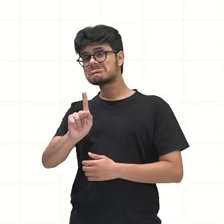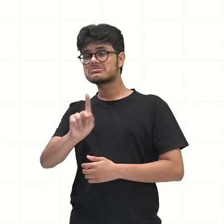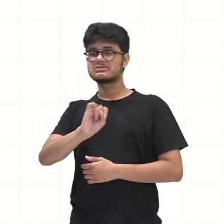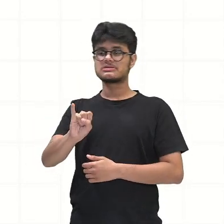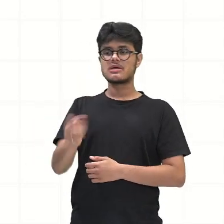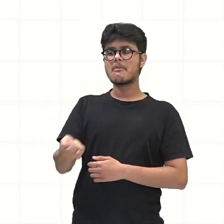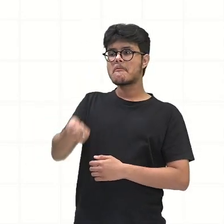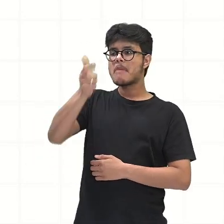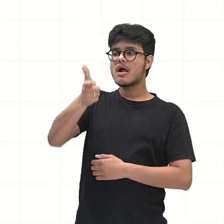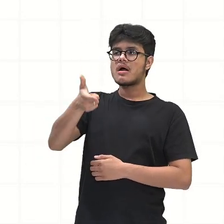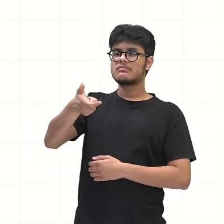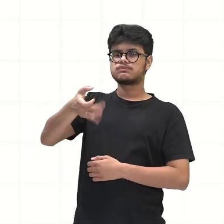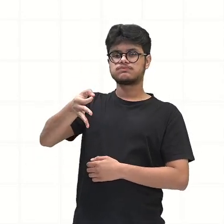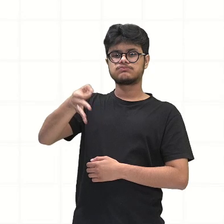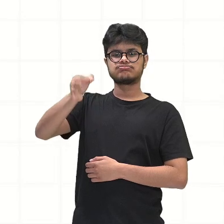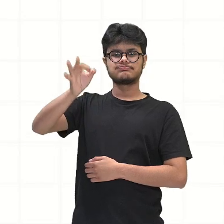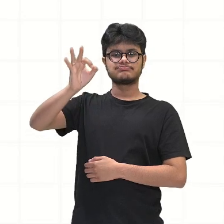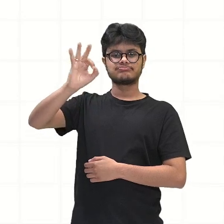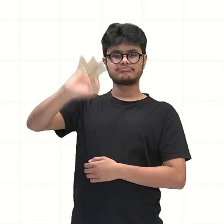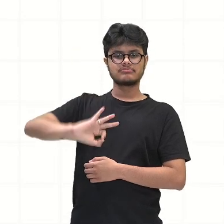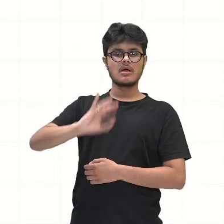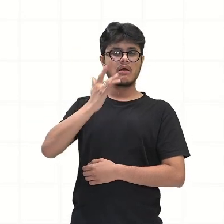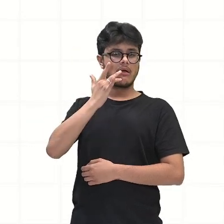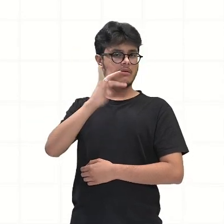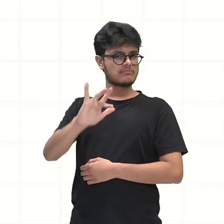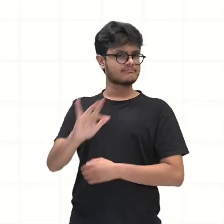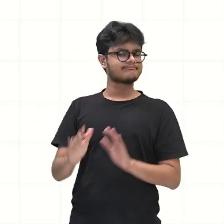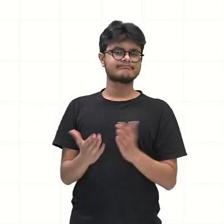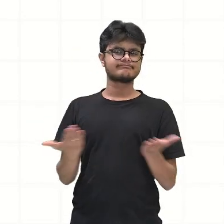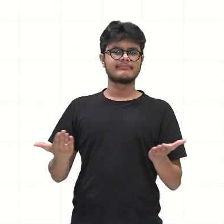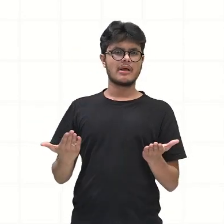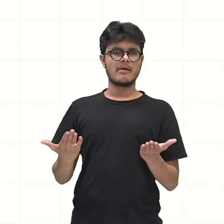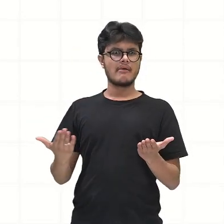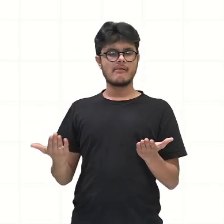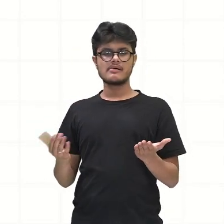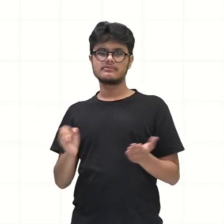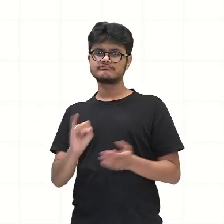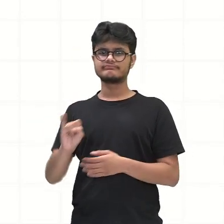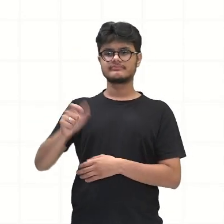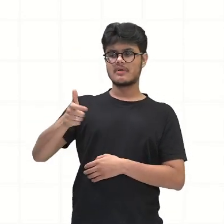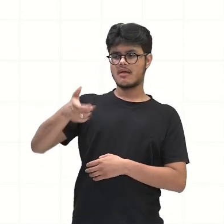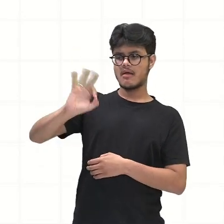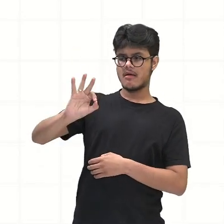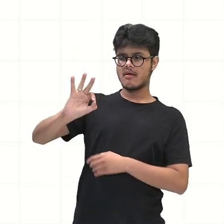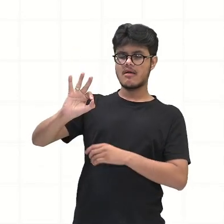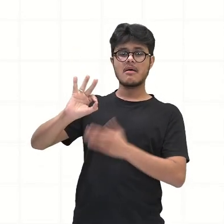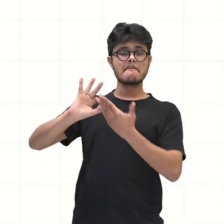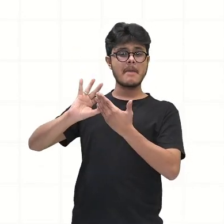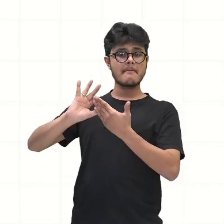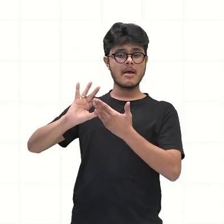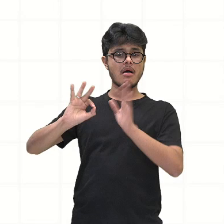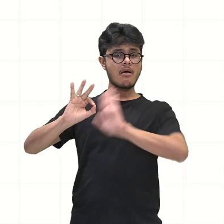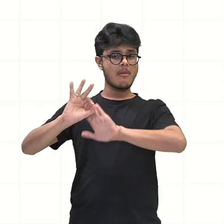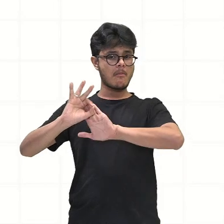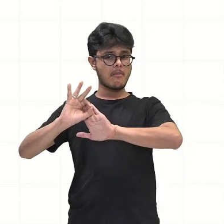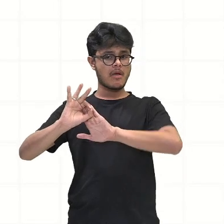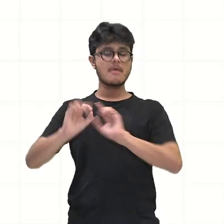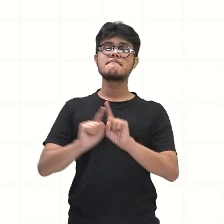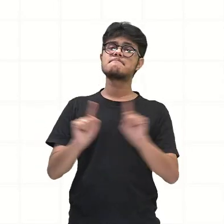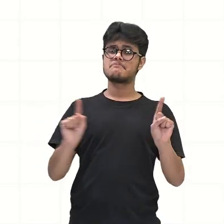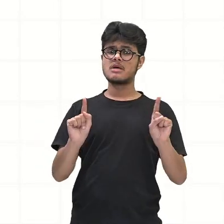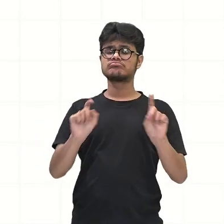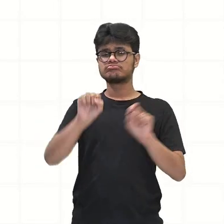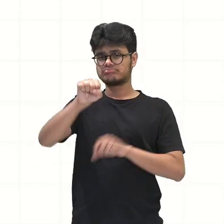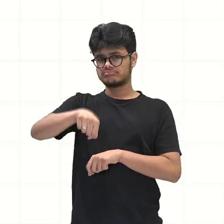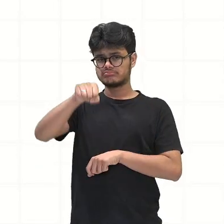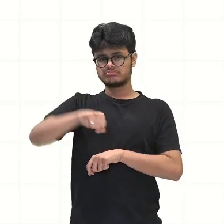moeda, a gente não sabe qual a face vai estar voltada para cima. Mas a gente pode dizer com